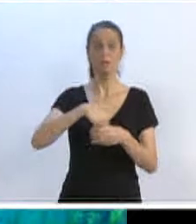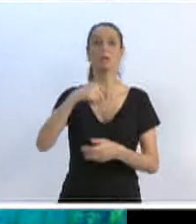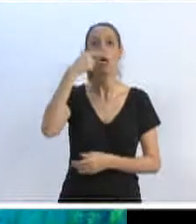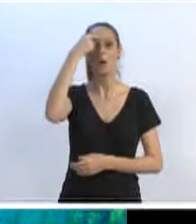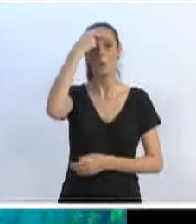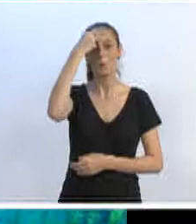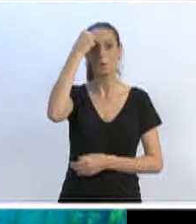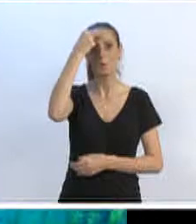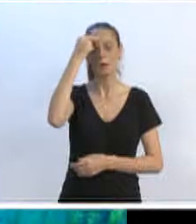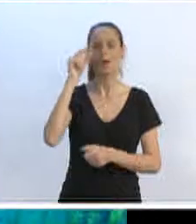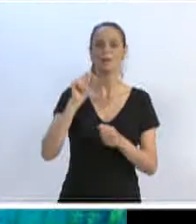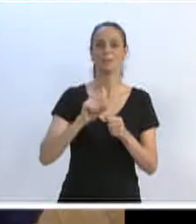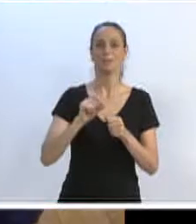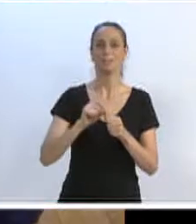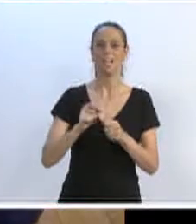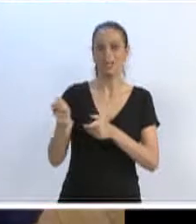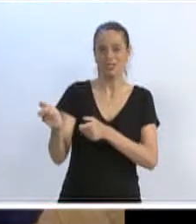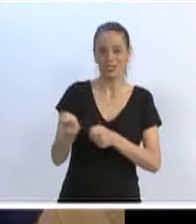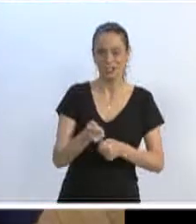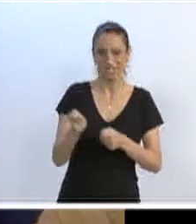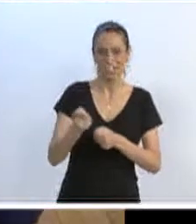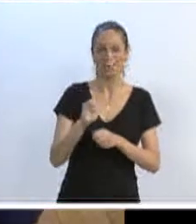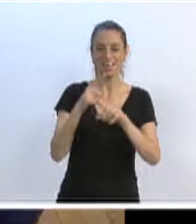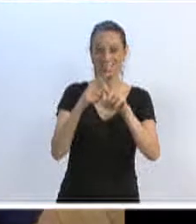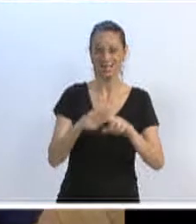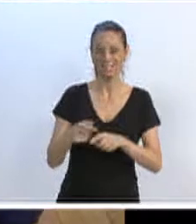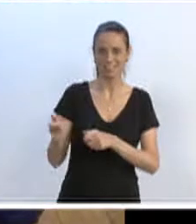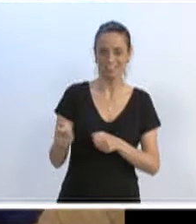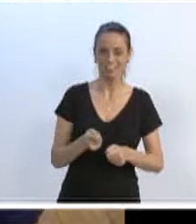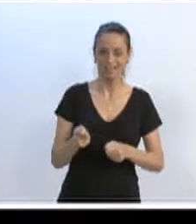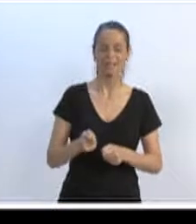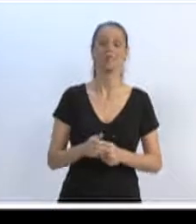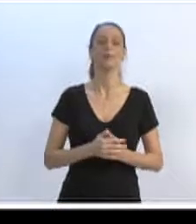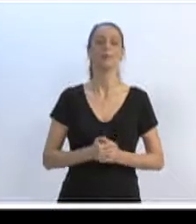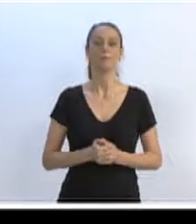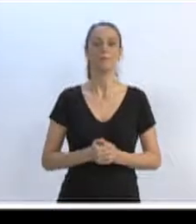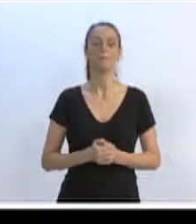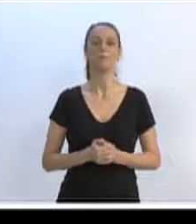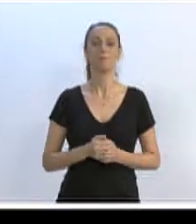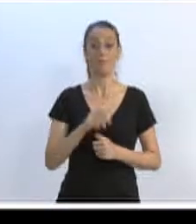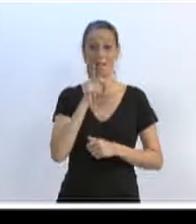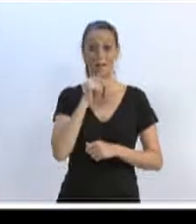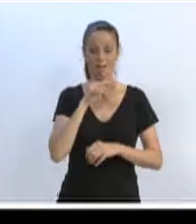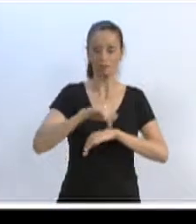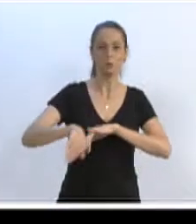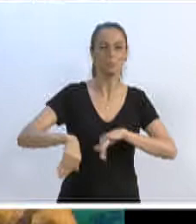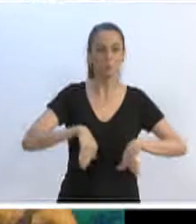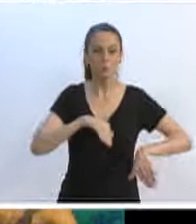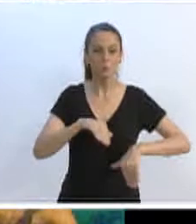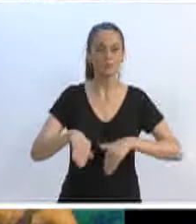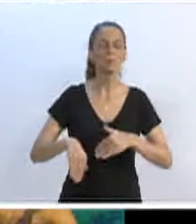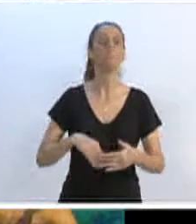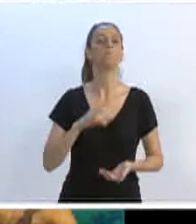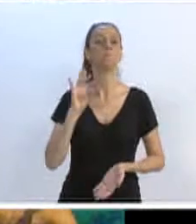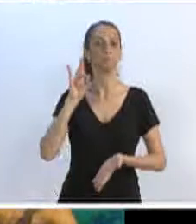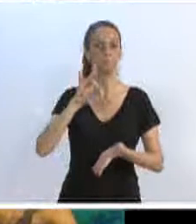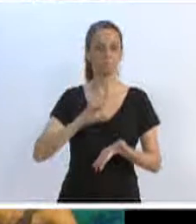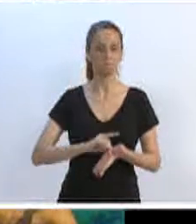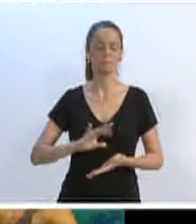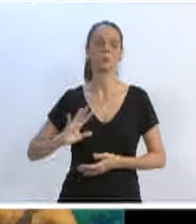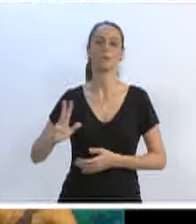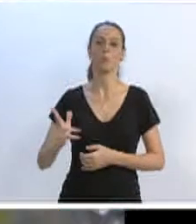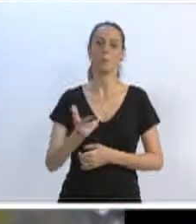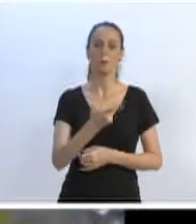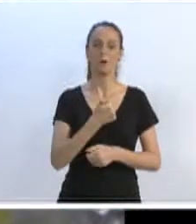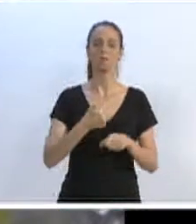gincana do tipo essa que foi feita pela Unicelv aí, é uma gincana aquática, e realmente todos os